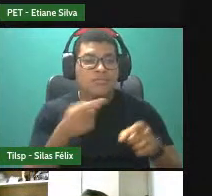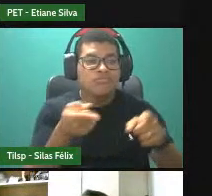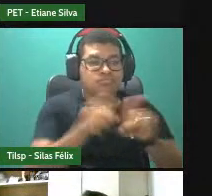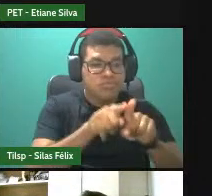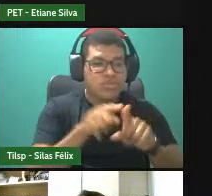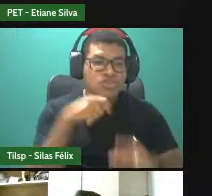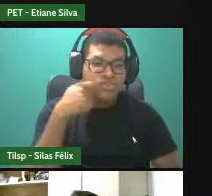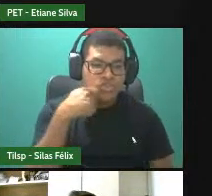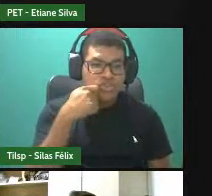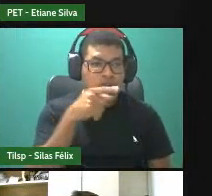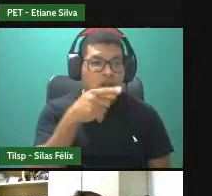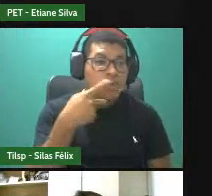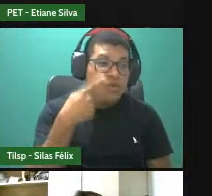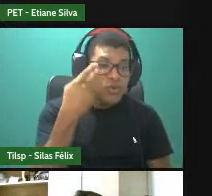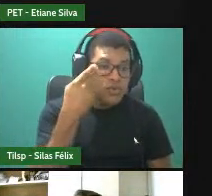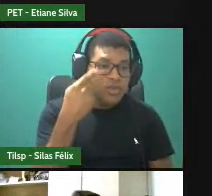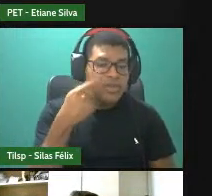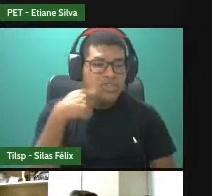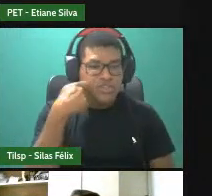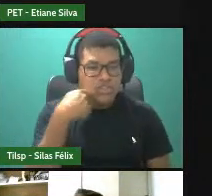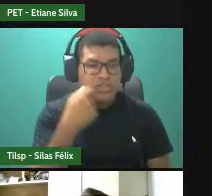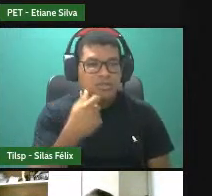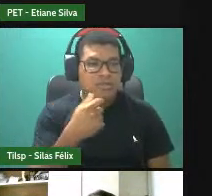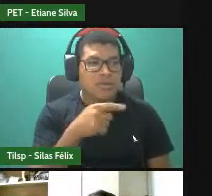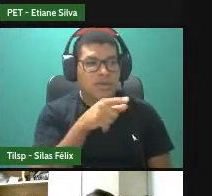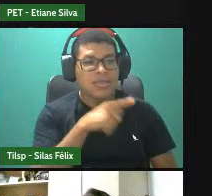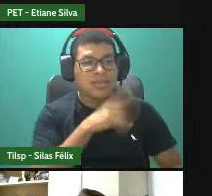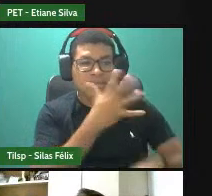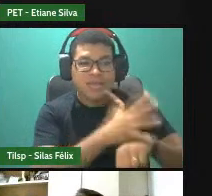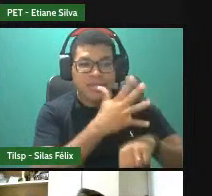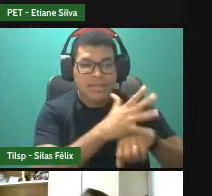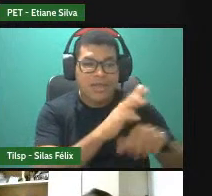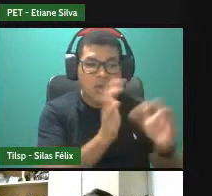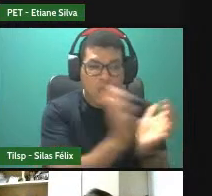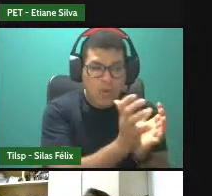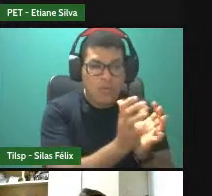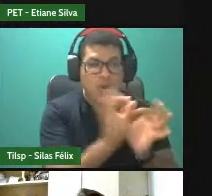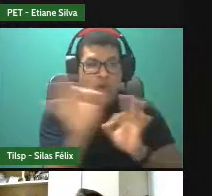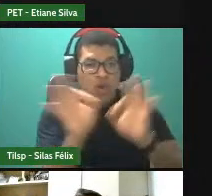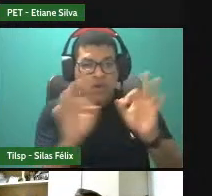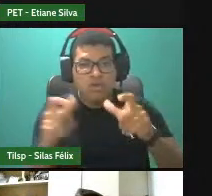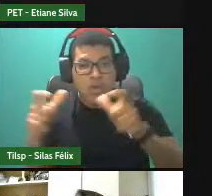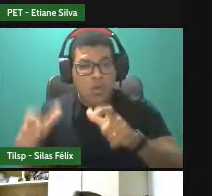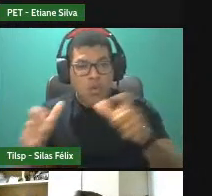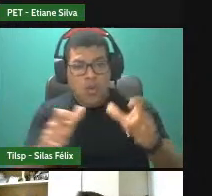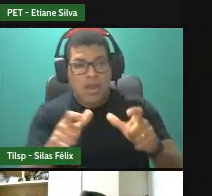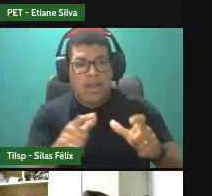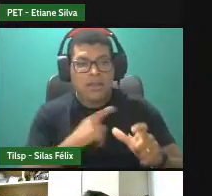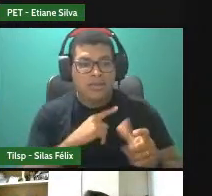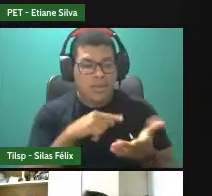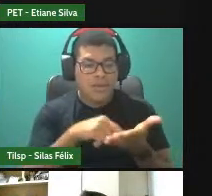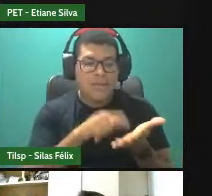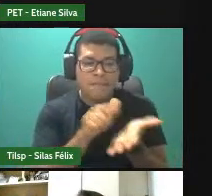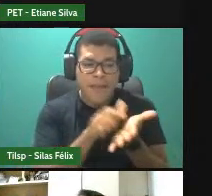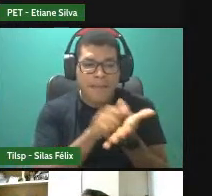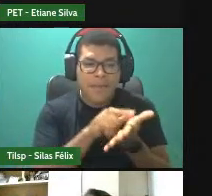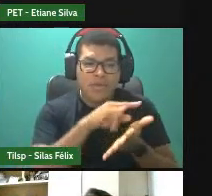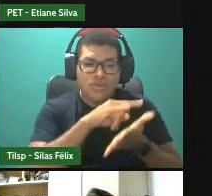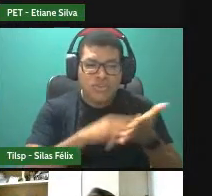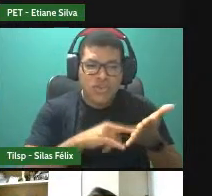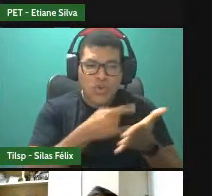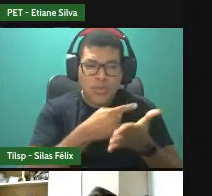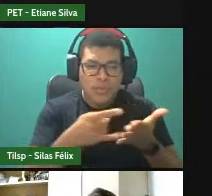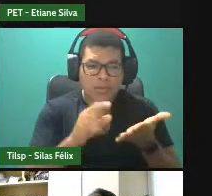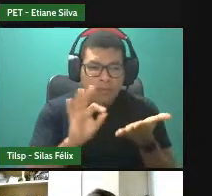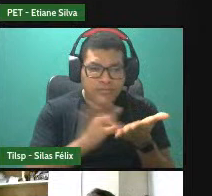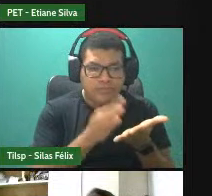dentistas, treinando equipes, organizando consultório, organizando prontuário, termos de consentimento, entre tantas outras situações. É um